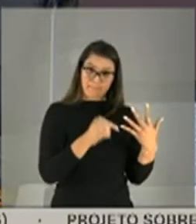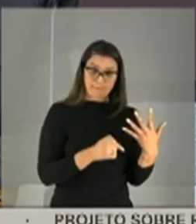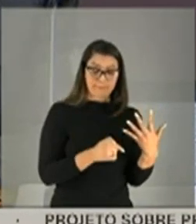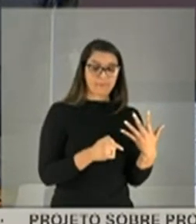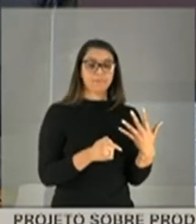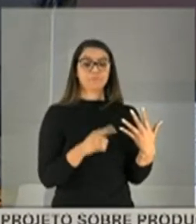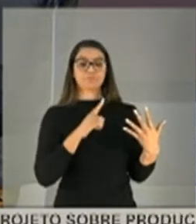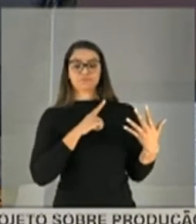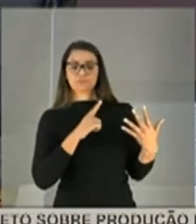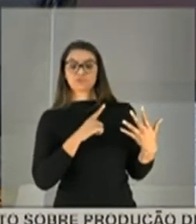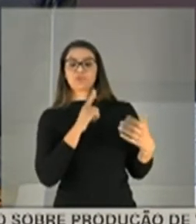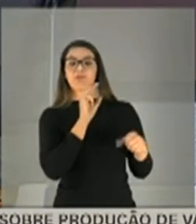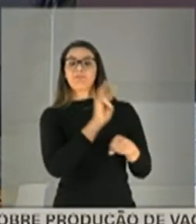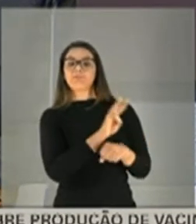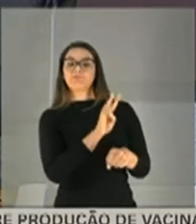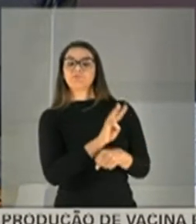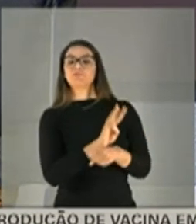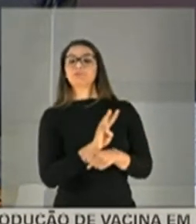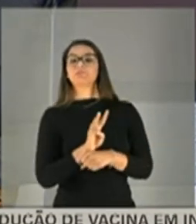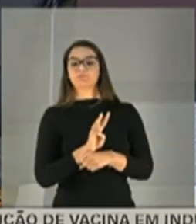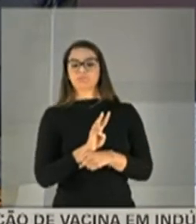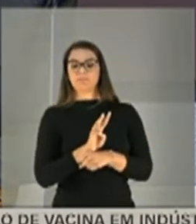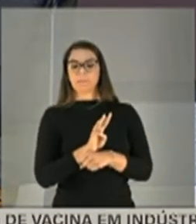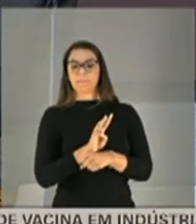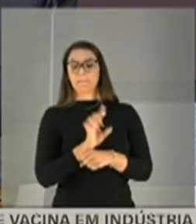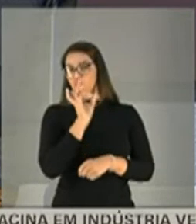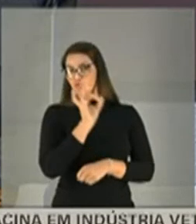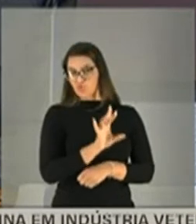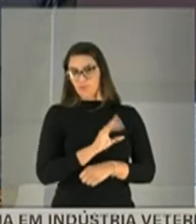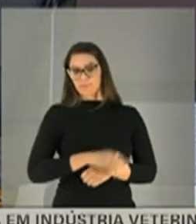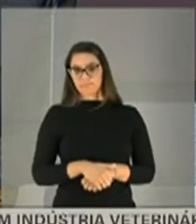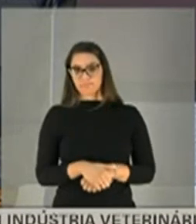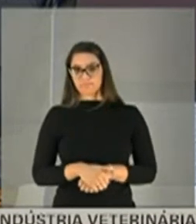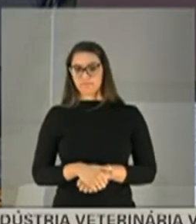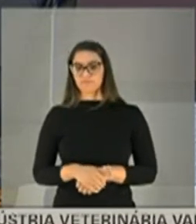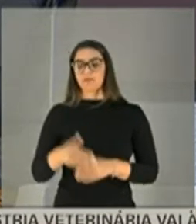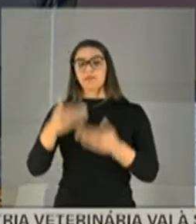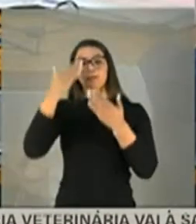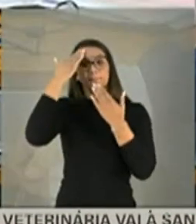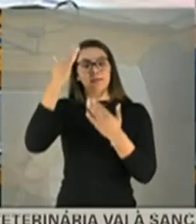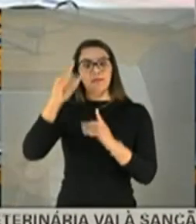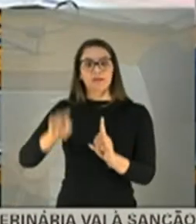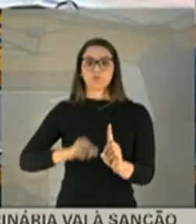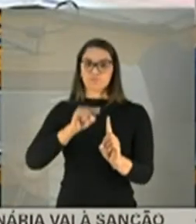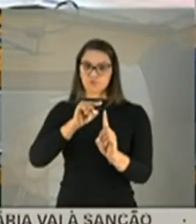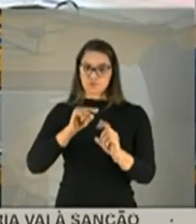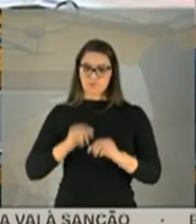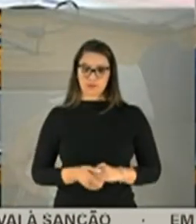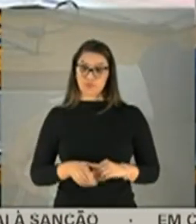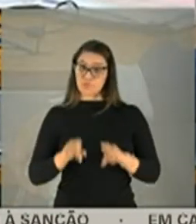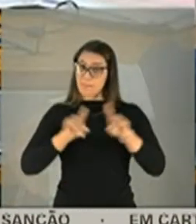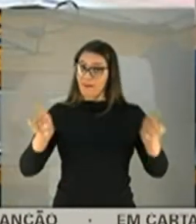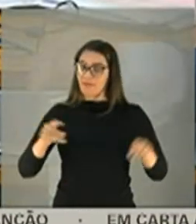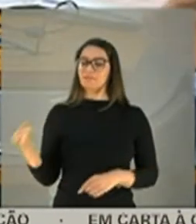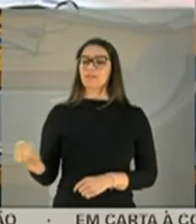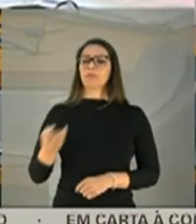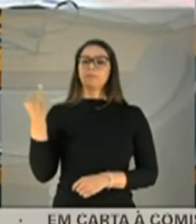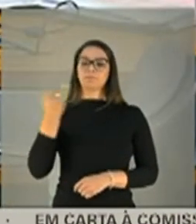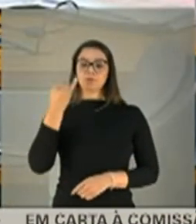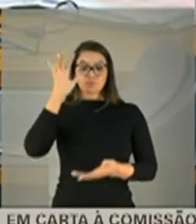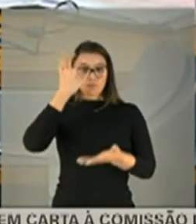havia a vigilância epidemiológica somente à disposição. Perfeito, eu lhe agradeço a objetividade, mas é importante que